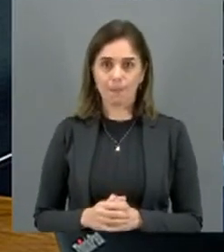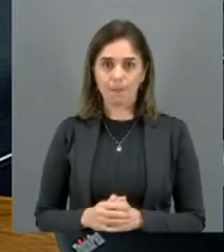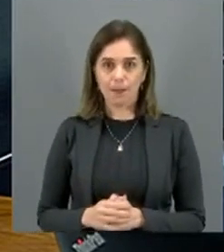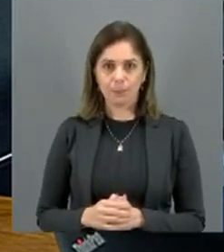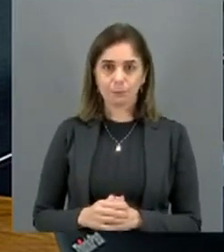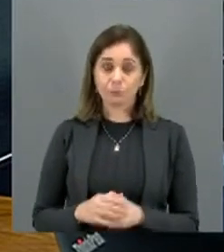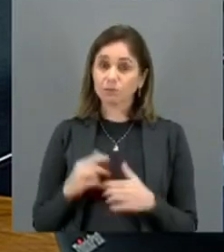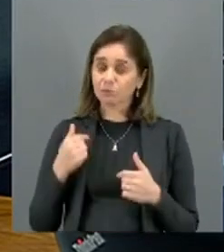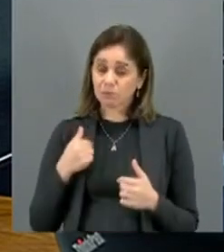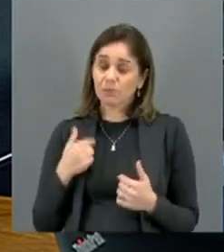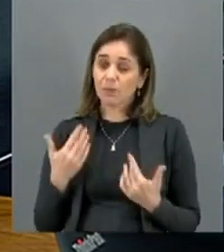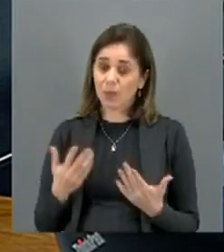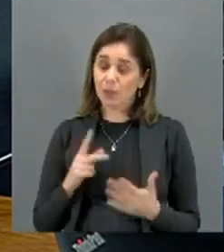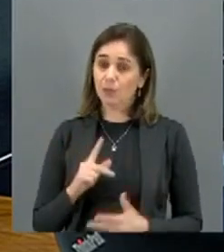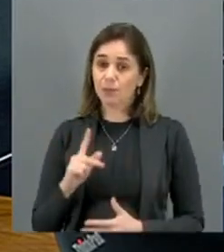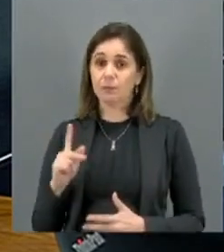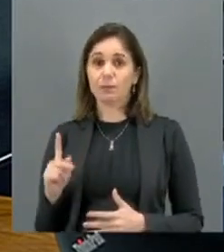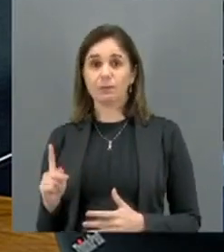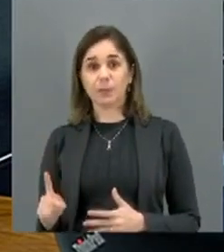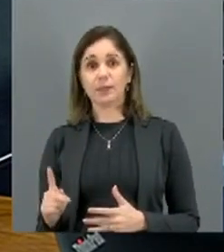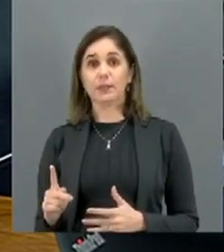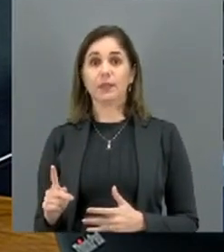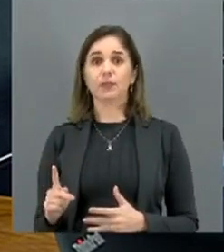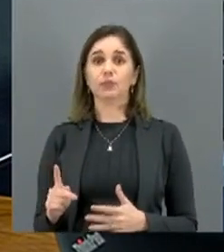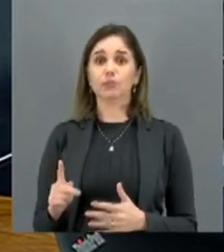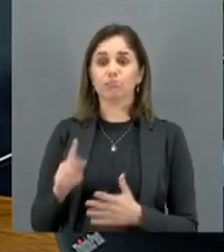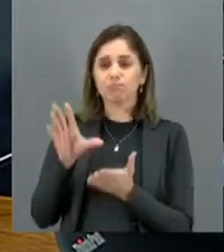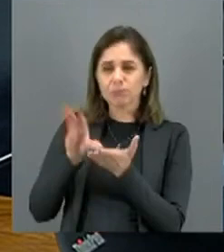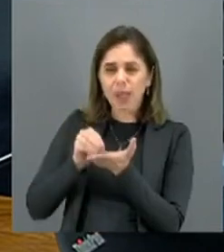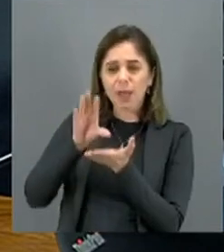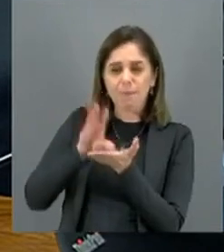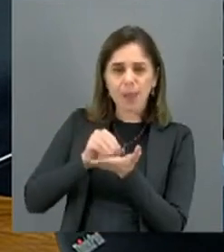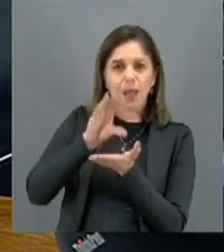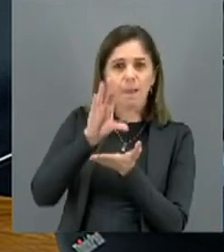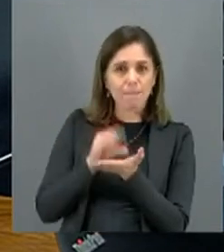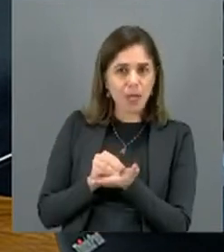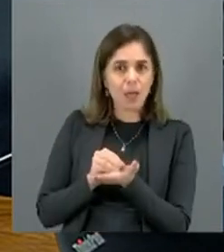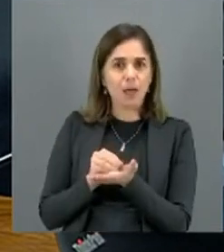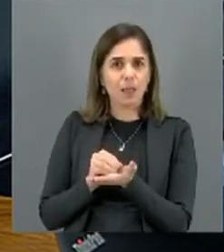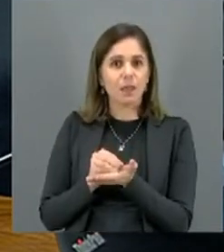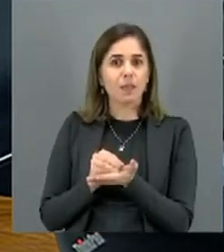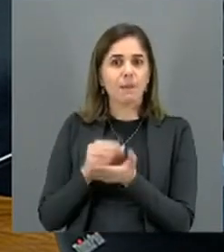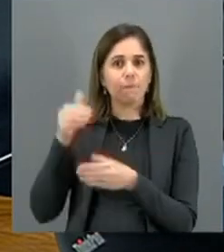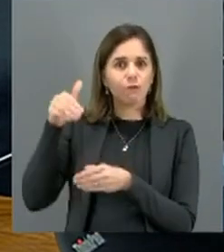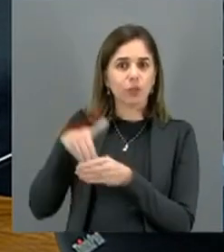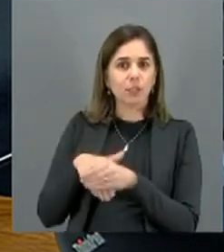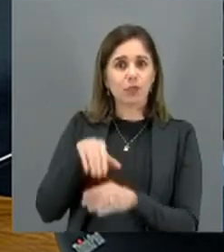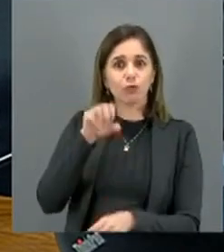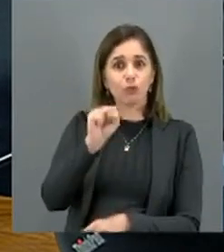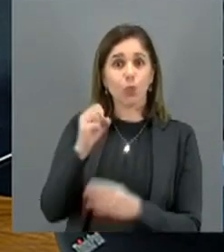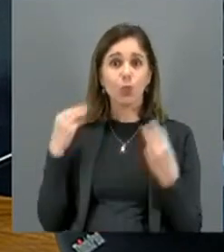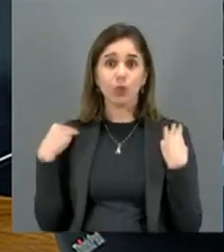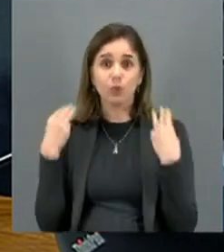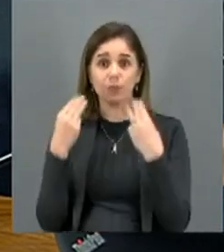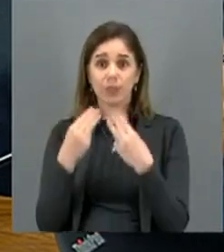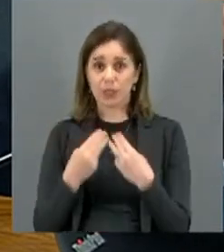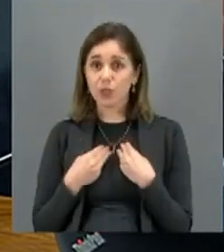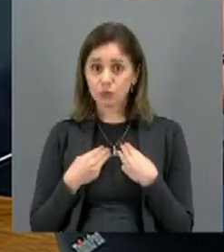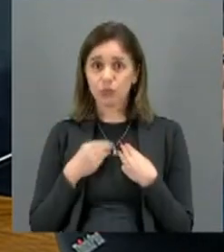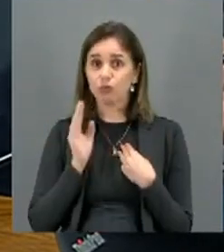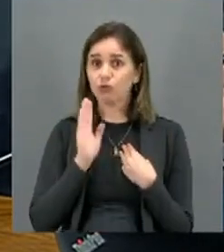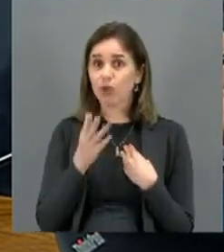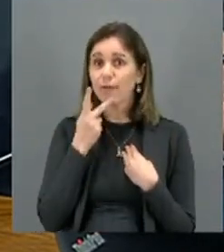em função da votação que já ocorreu, de oito eminentes ministros que já se pronunciaram em relação